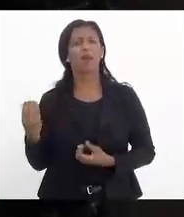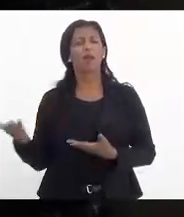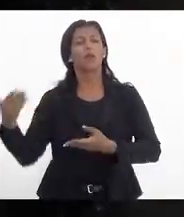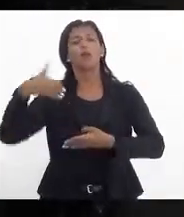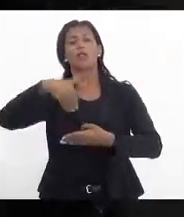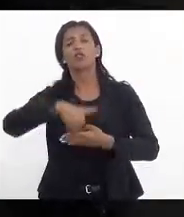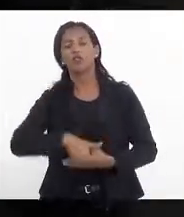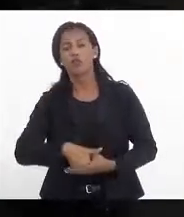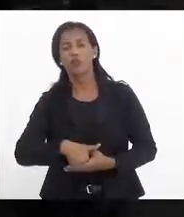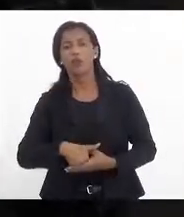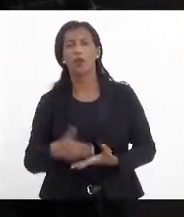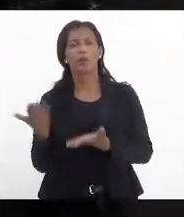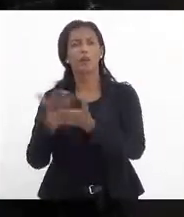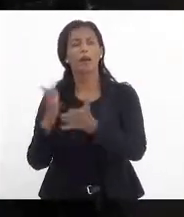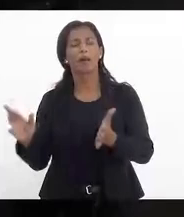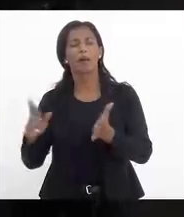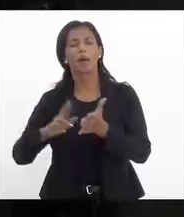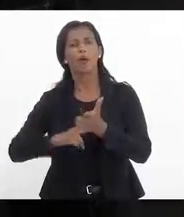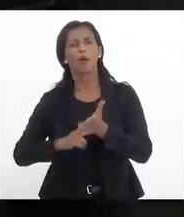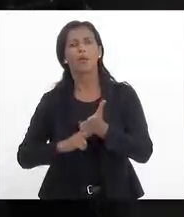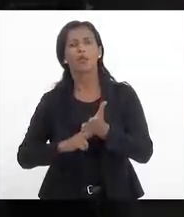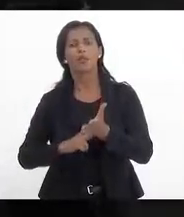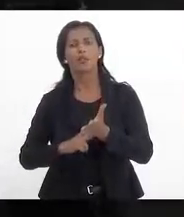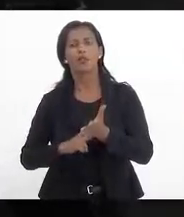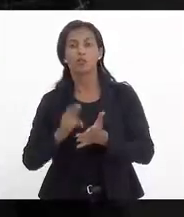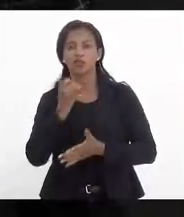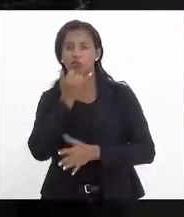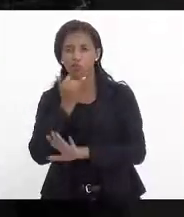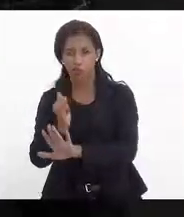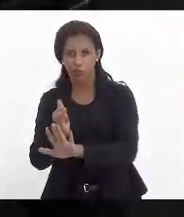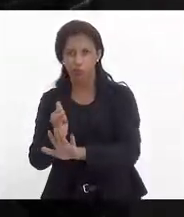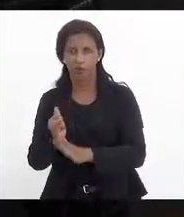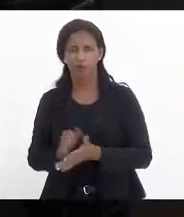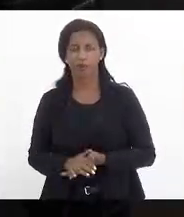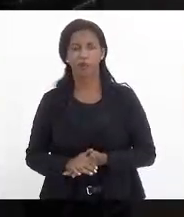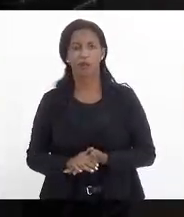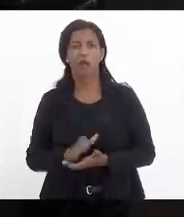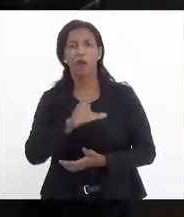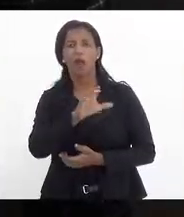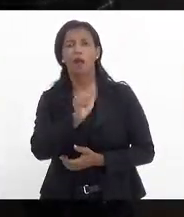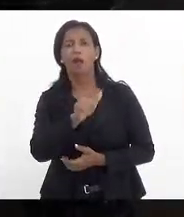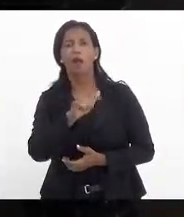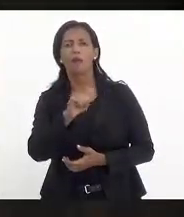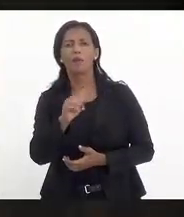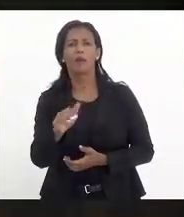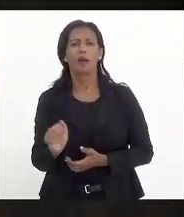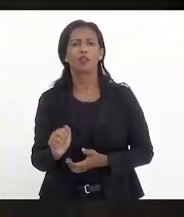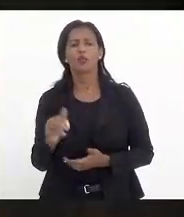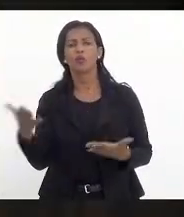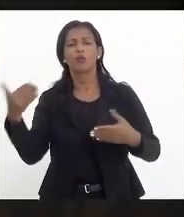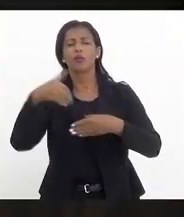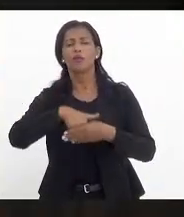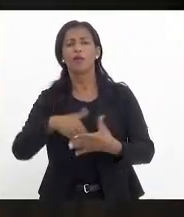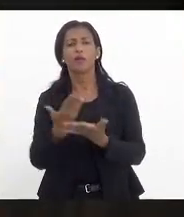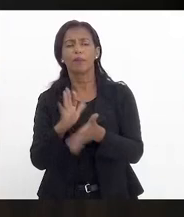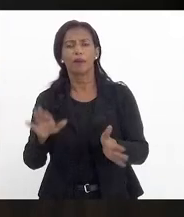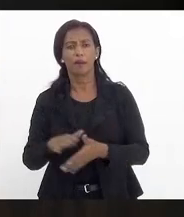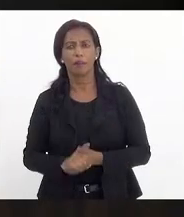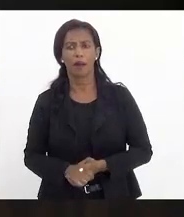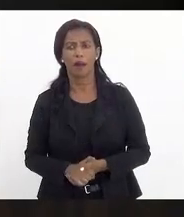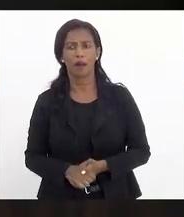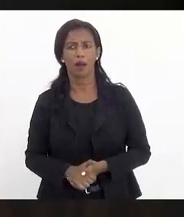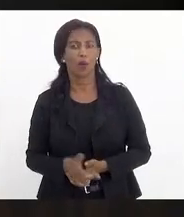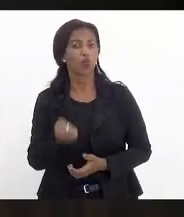derrubada ou acabar o regime de recuperação, a calamidade financeira? Não vota, porque a gente